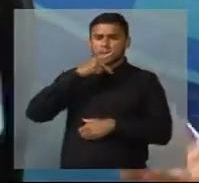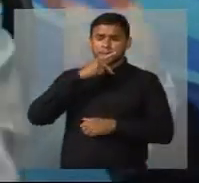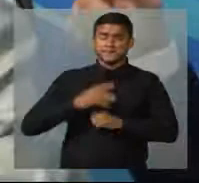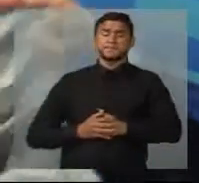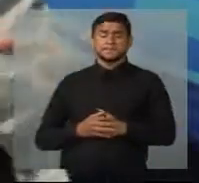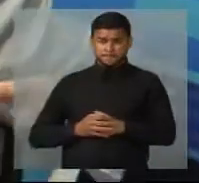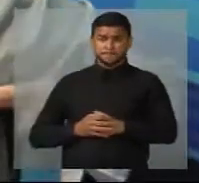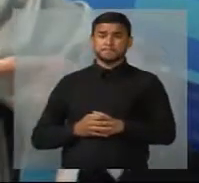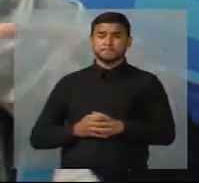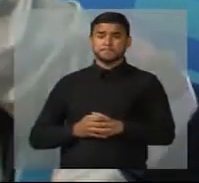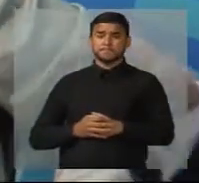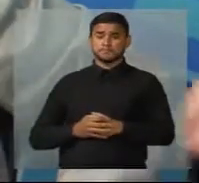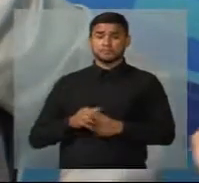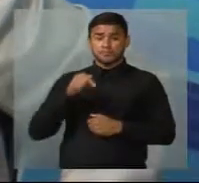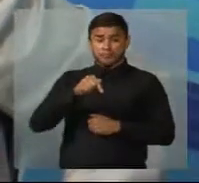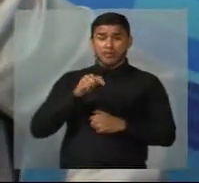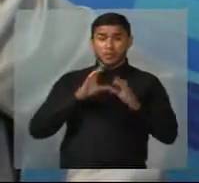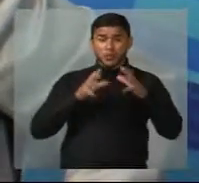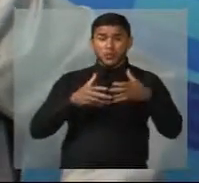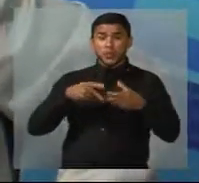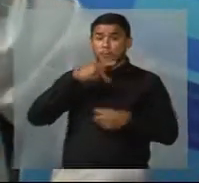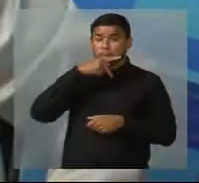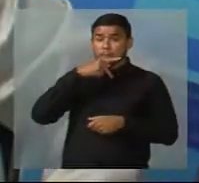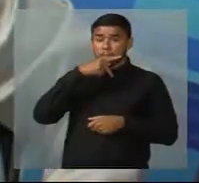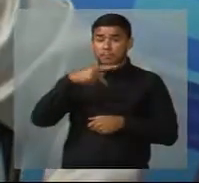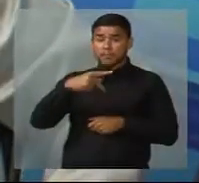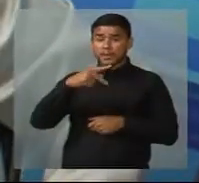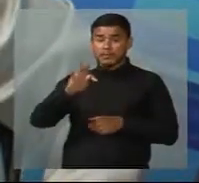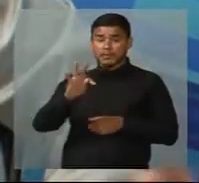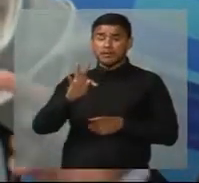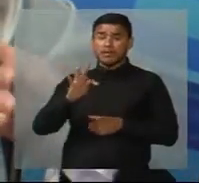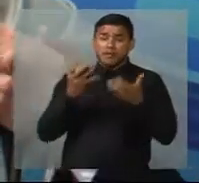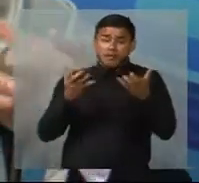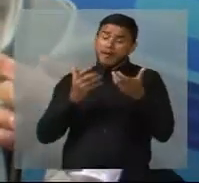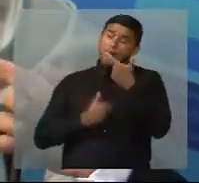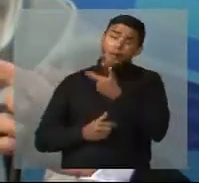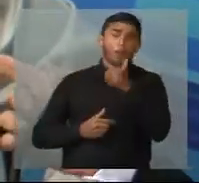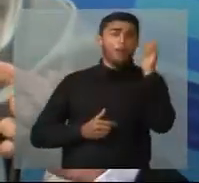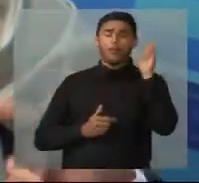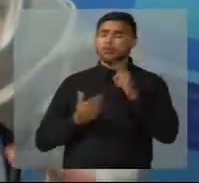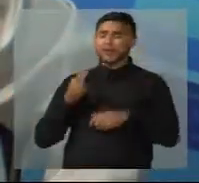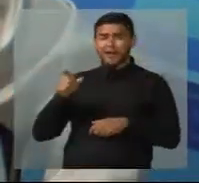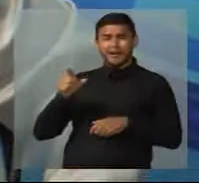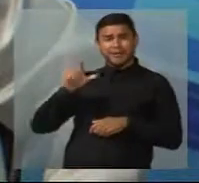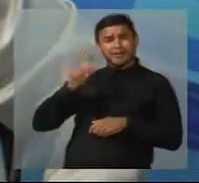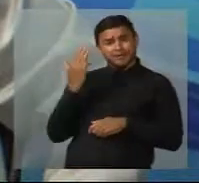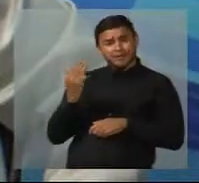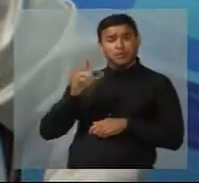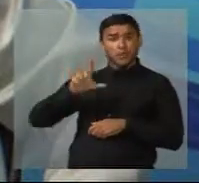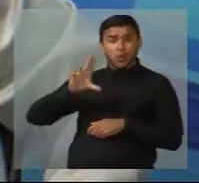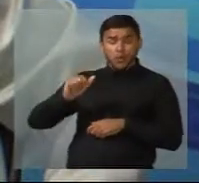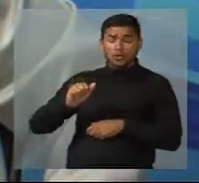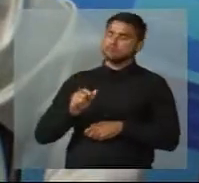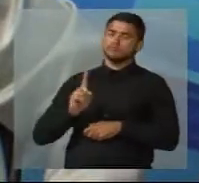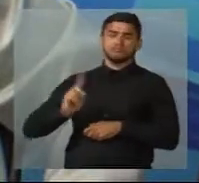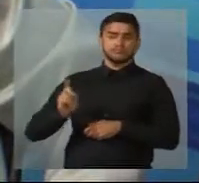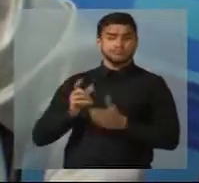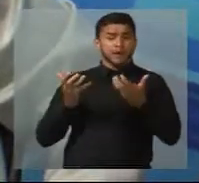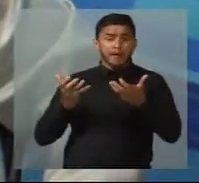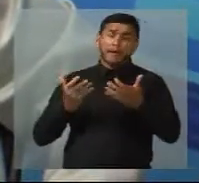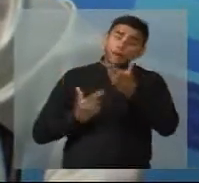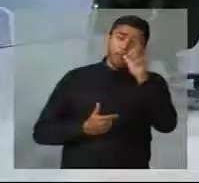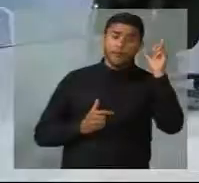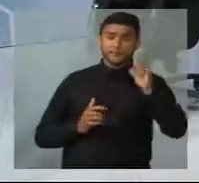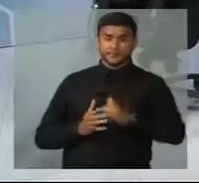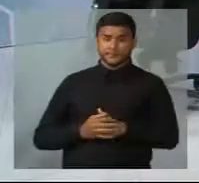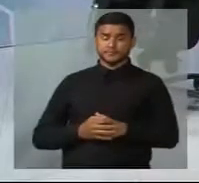E dentro do próprio PT existem vozes nesse sentido. Estadual, né? O ex-governador Olívio Dutra, hein, Roberto? Não, o PCdoB